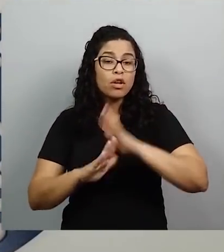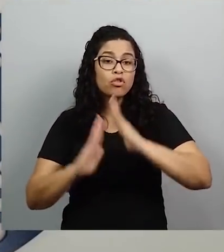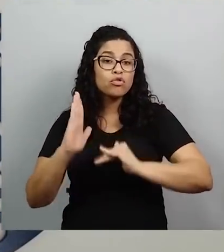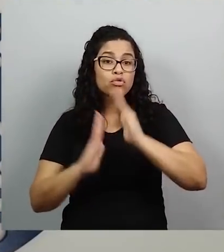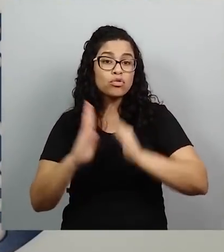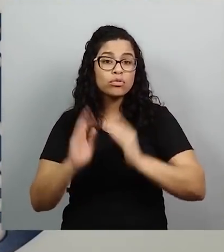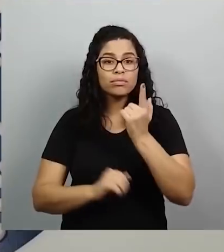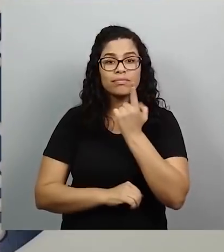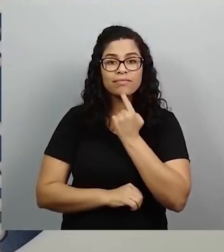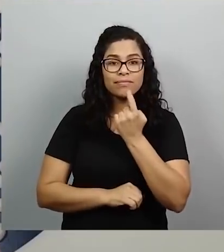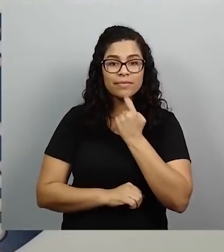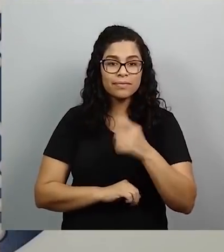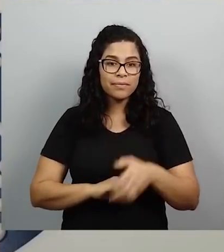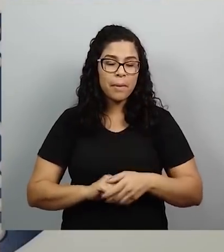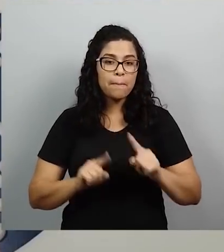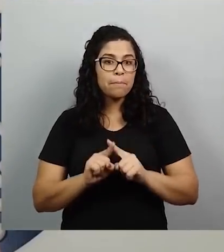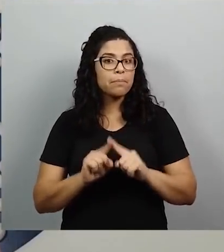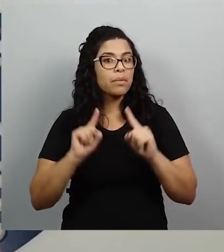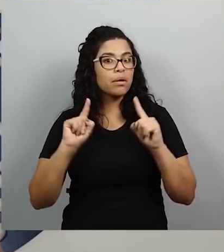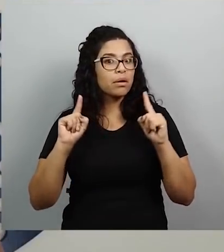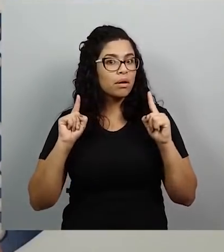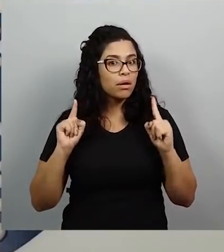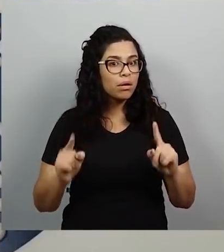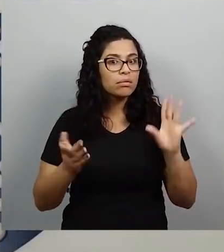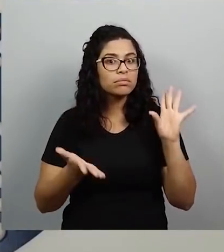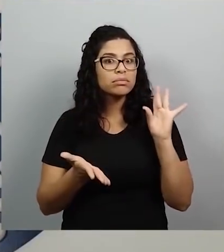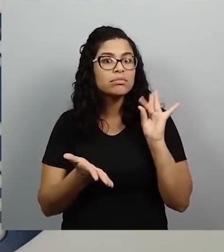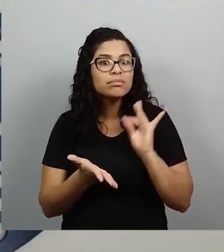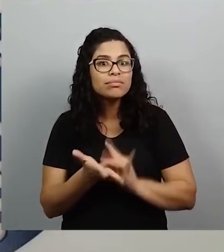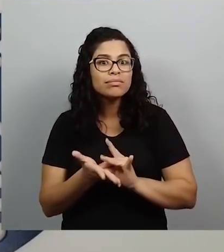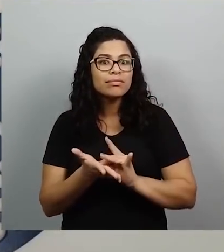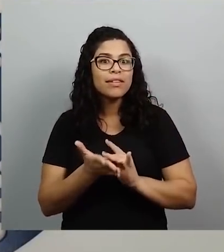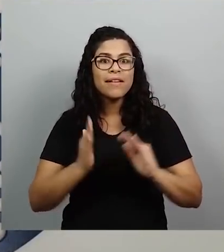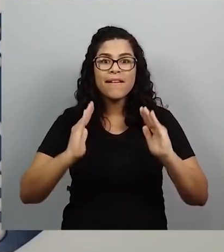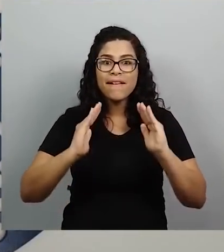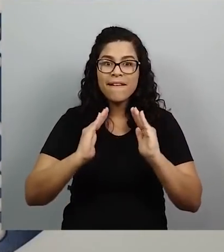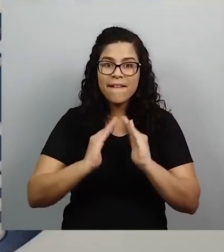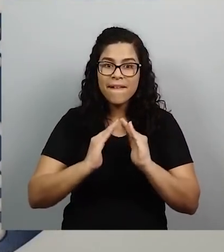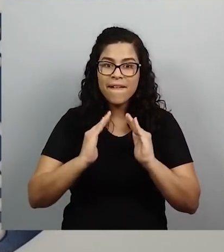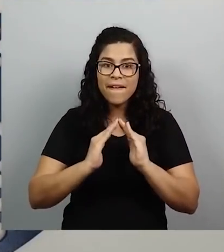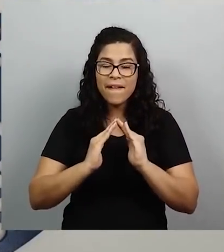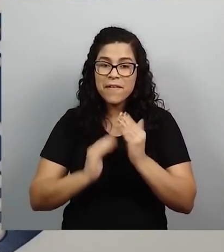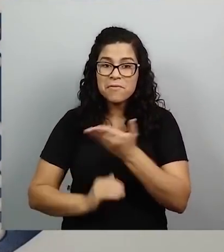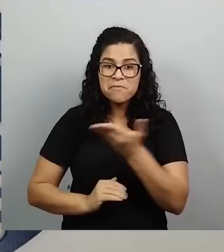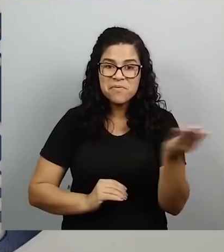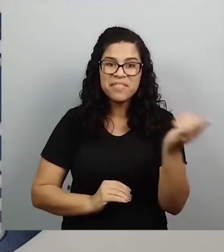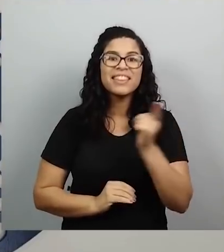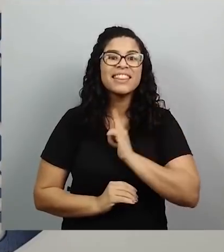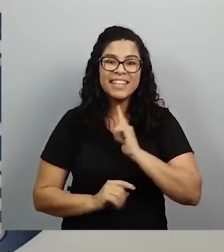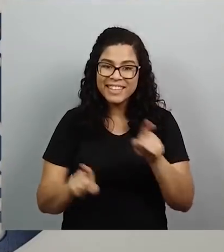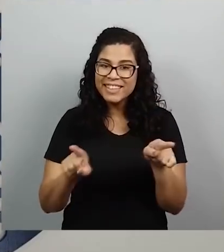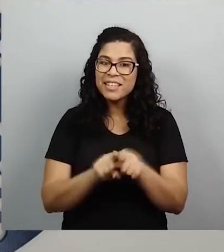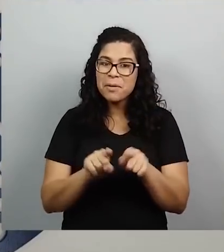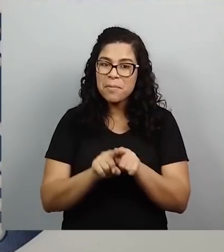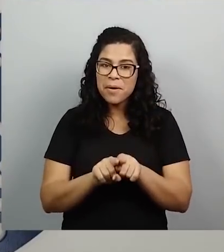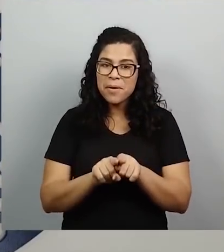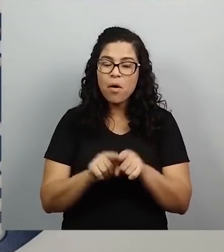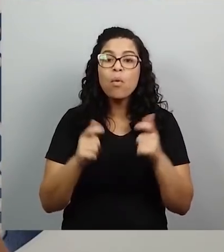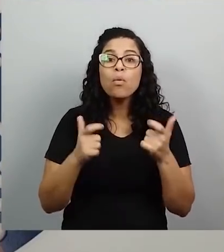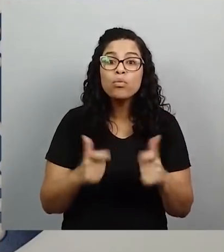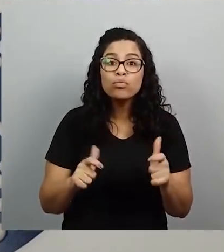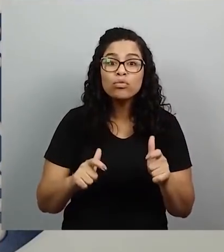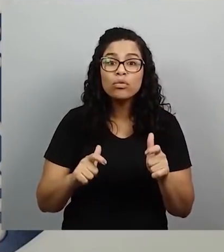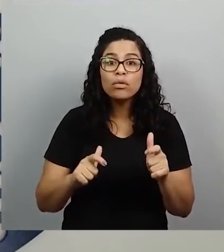tinta vermelha. Mas eu tenho certeza que aí na casa de vocês também tem urucum. Sabe